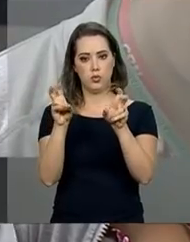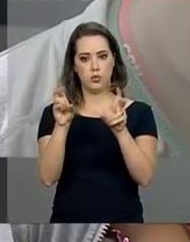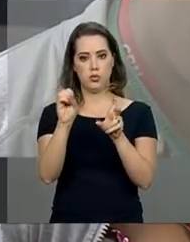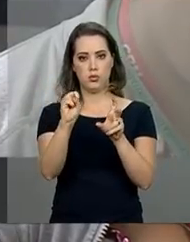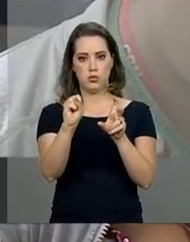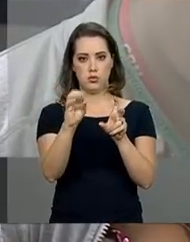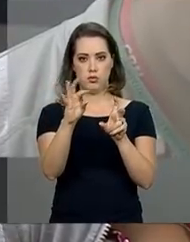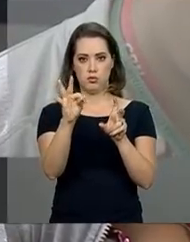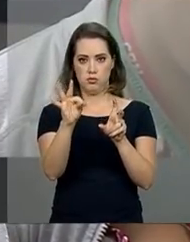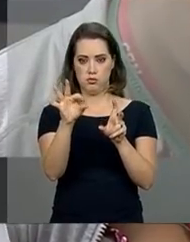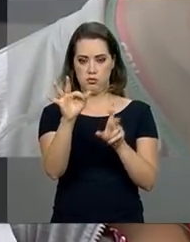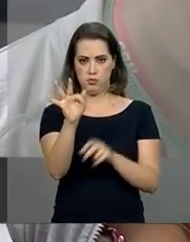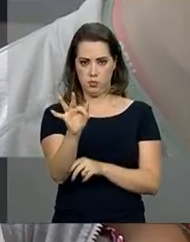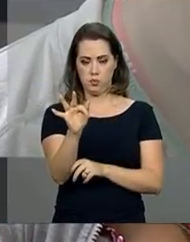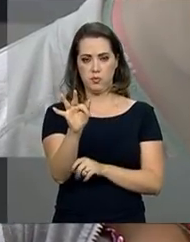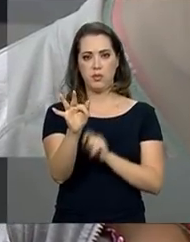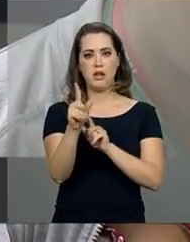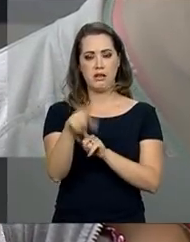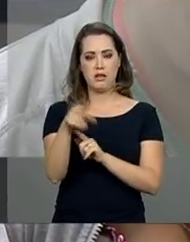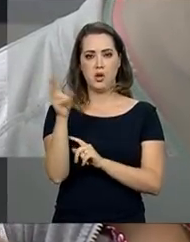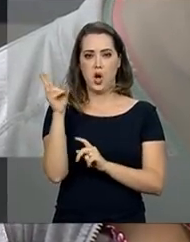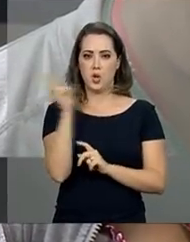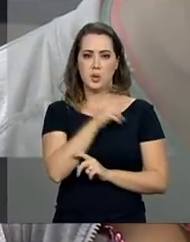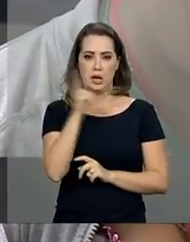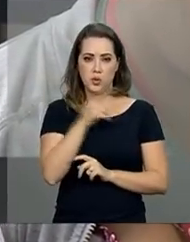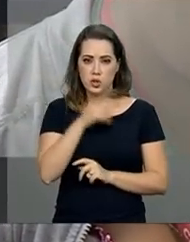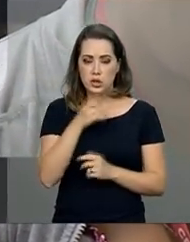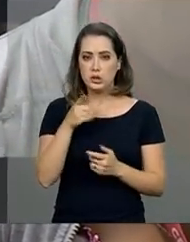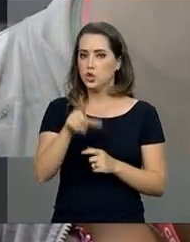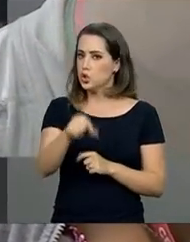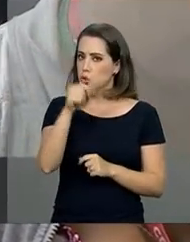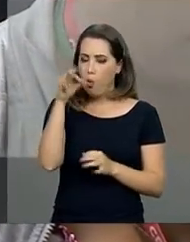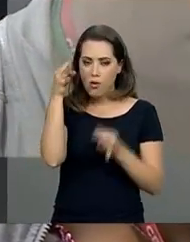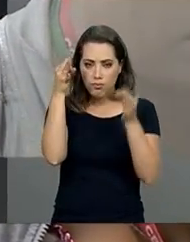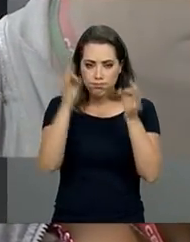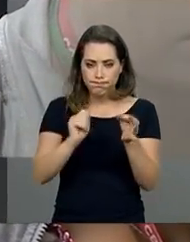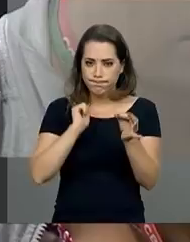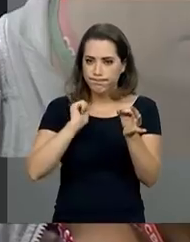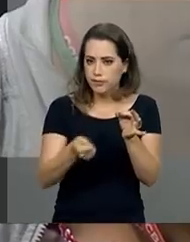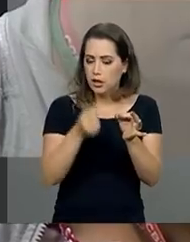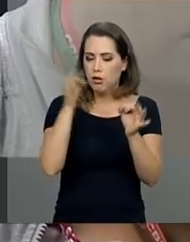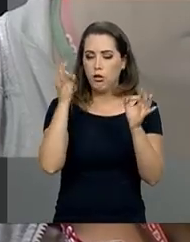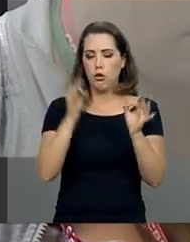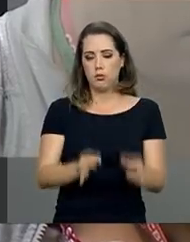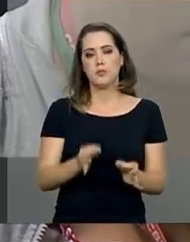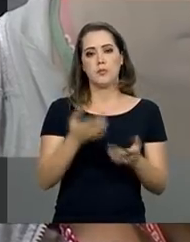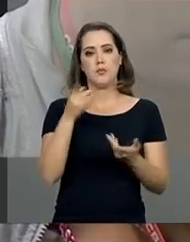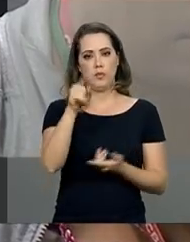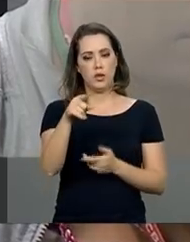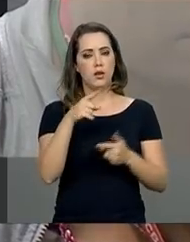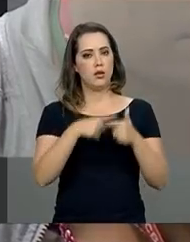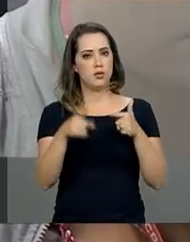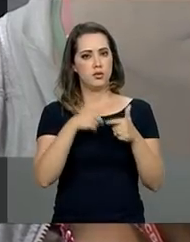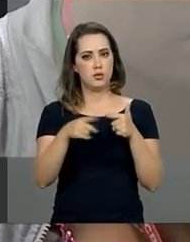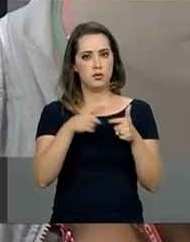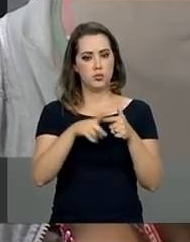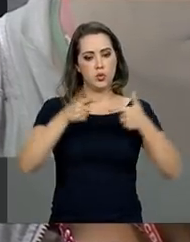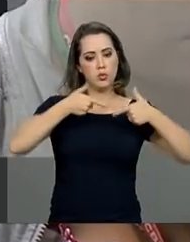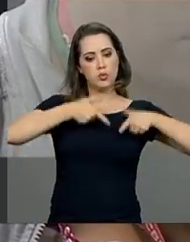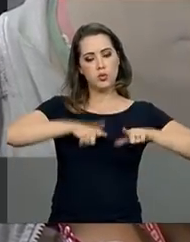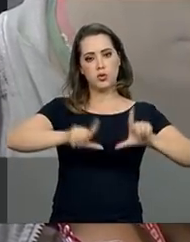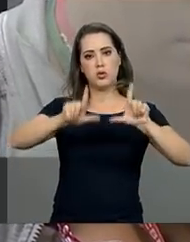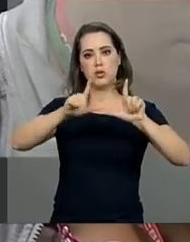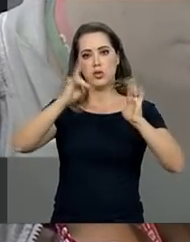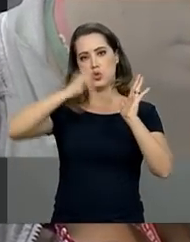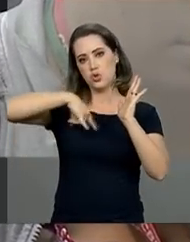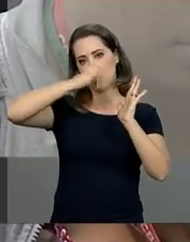agora e ser urgente e cuja decisão será urgente a os a questão dos títulos de eleitor